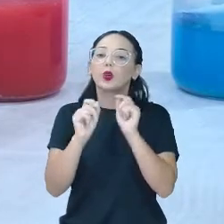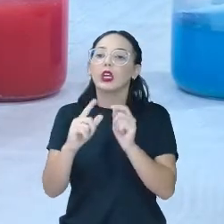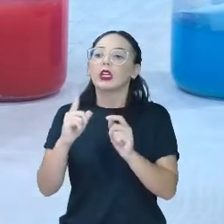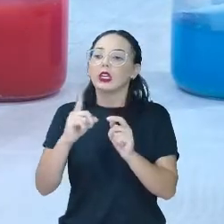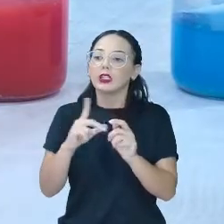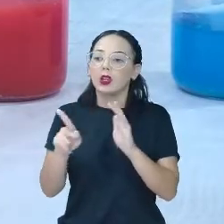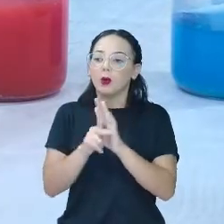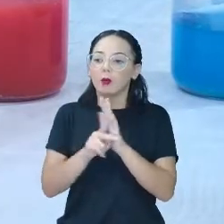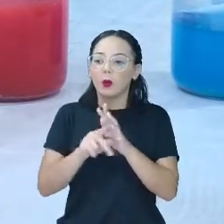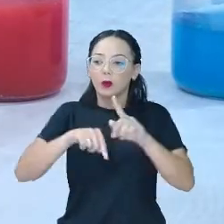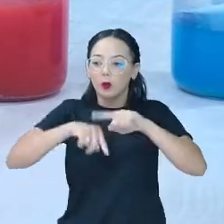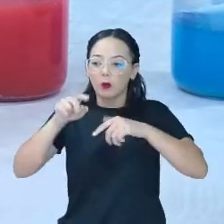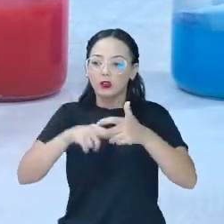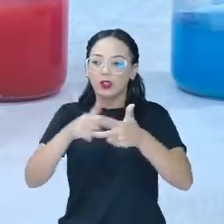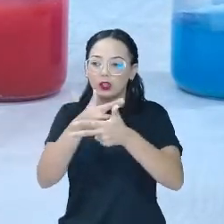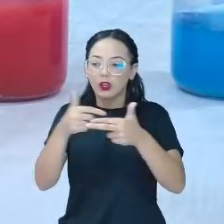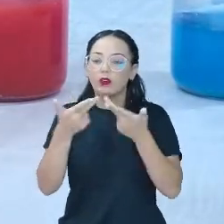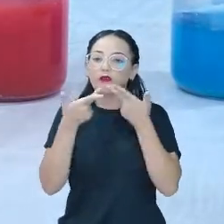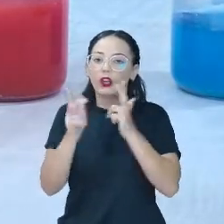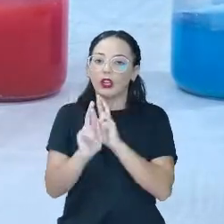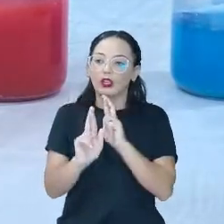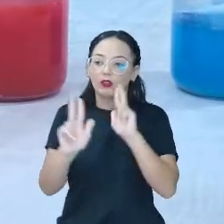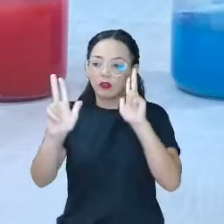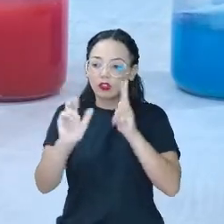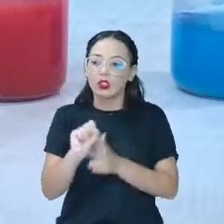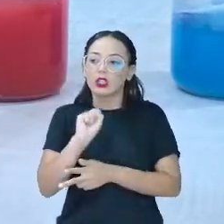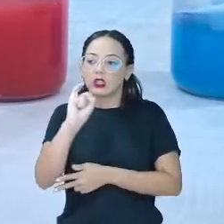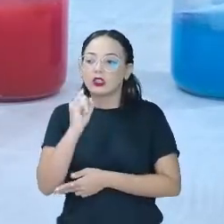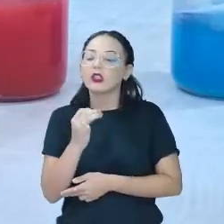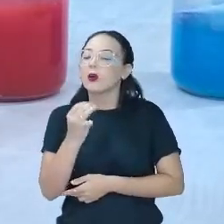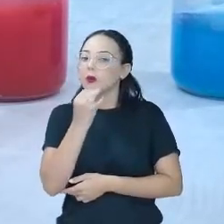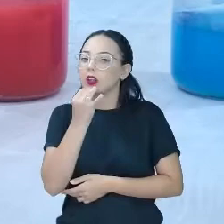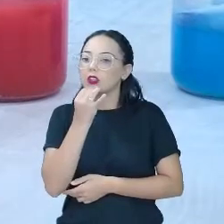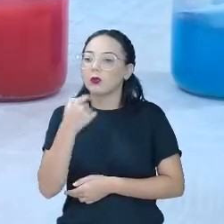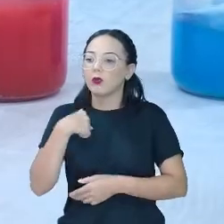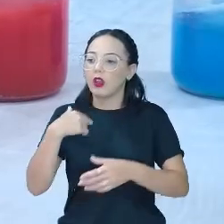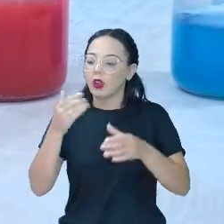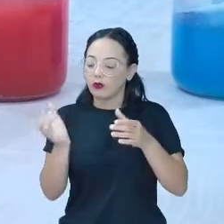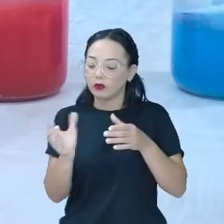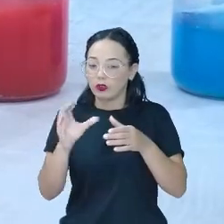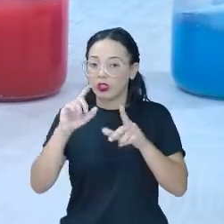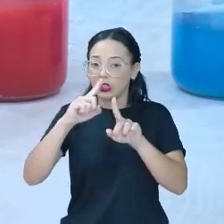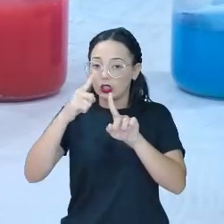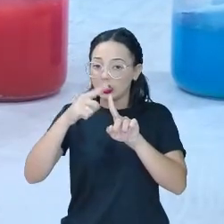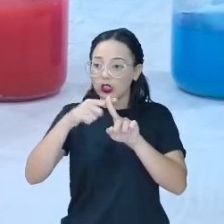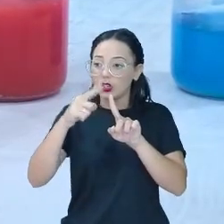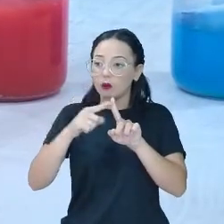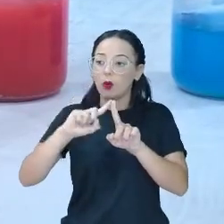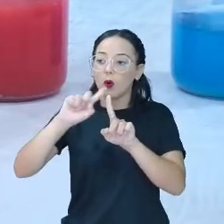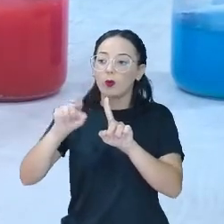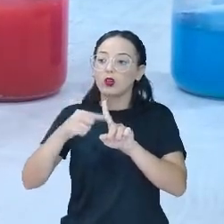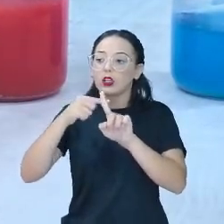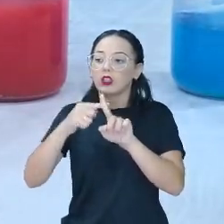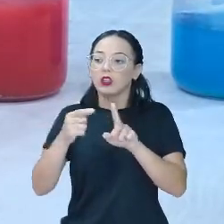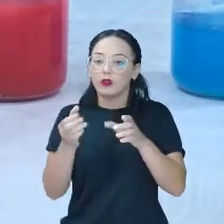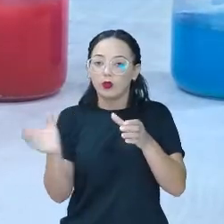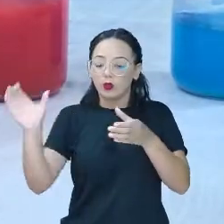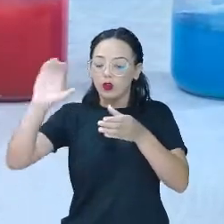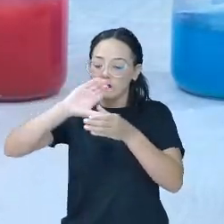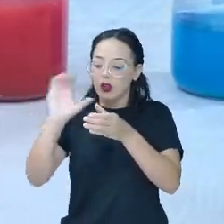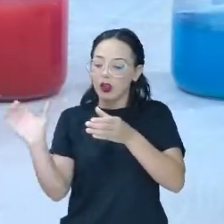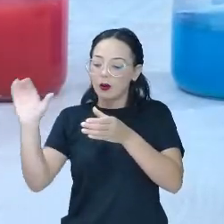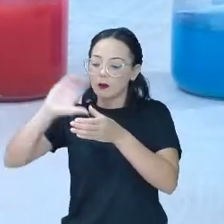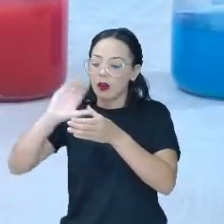aquela substância que eu disse que é diferencial. Se eu colocar esse tipo de sangue aqui positivo nesses que